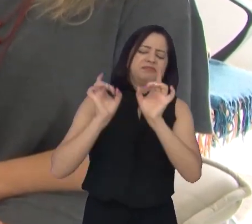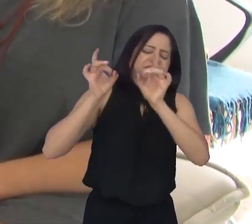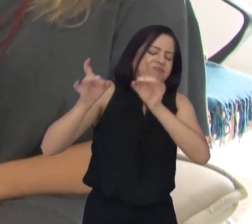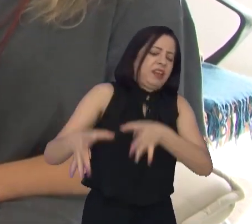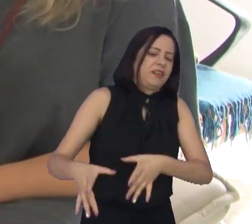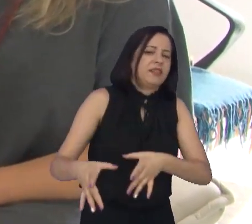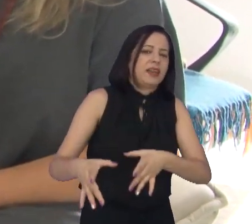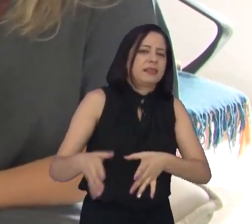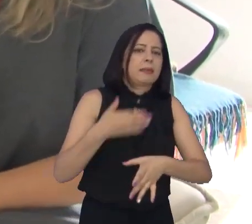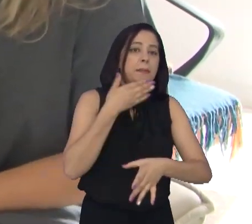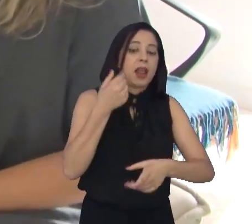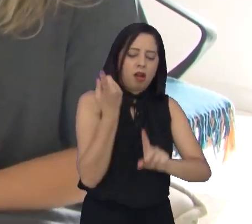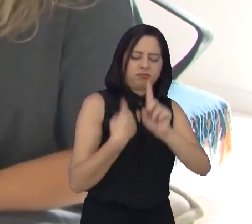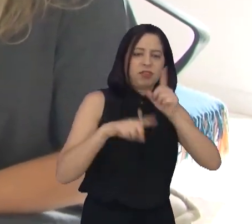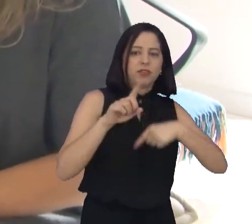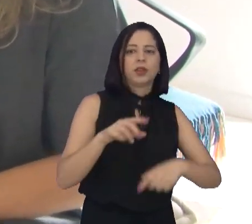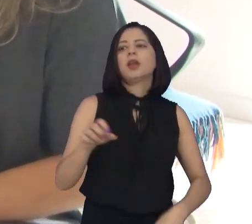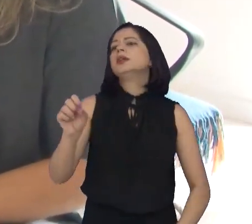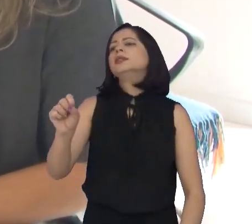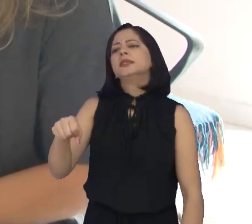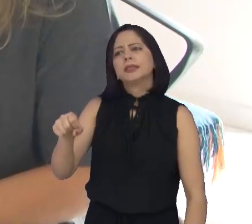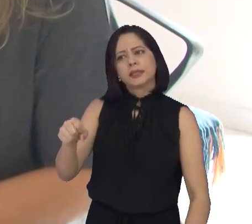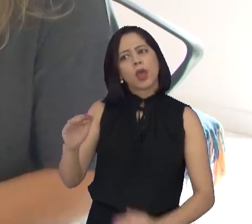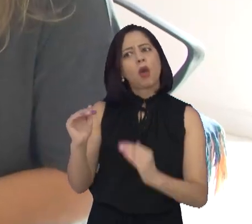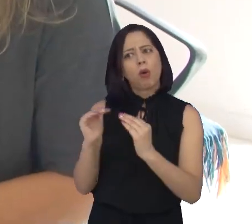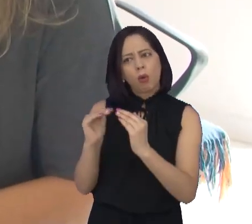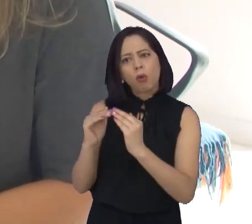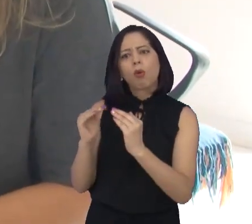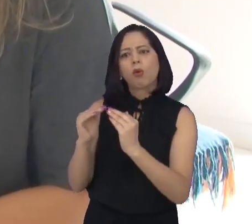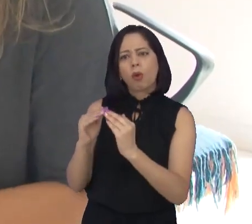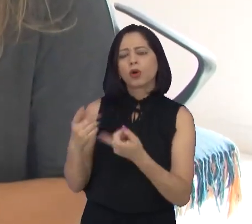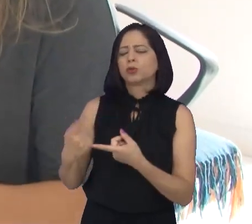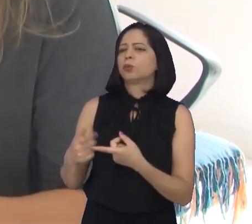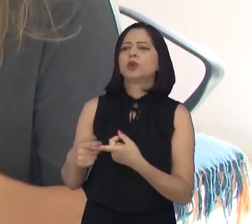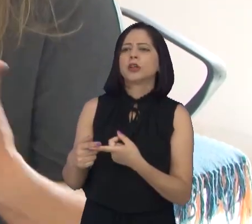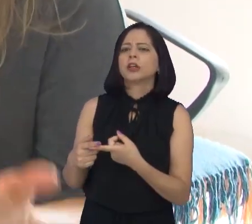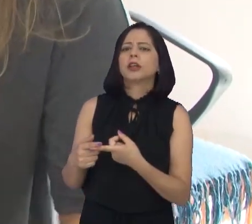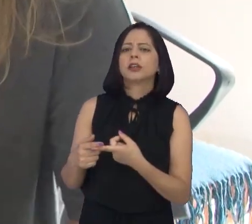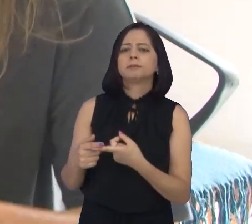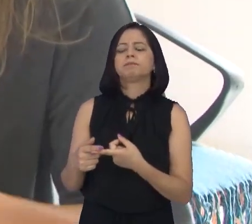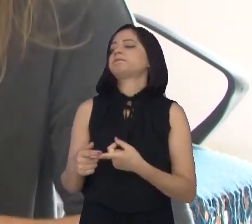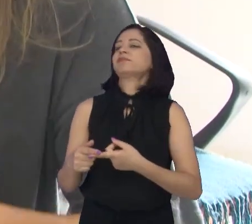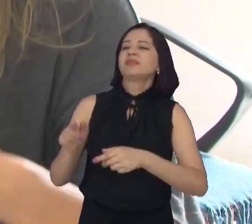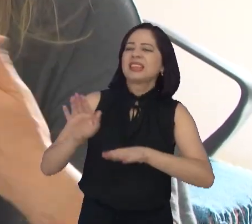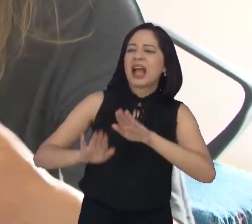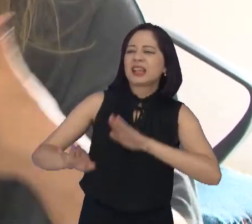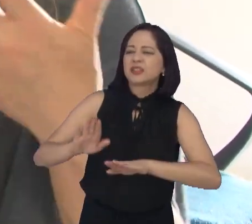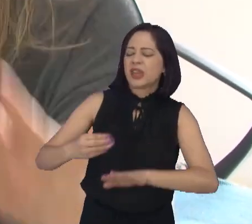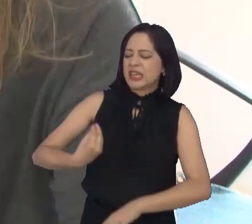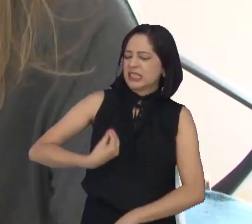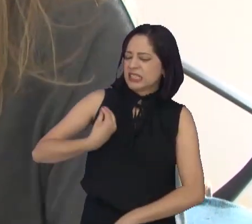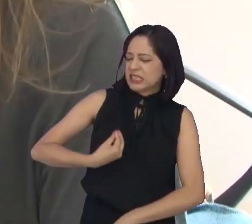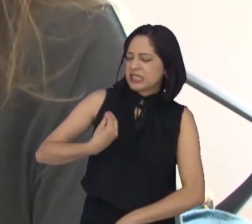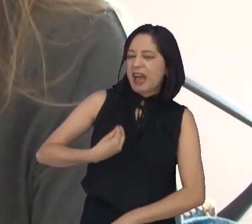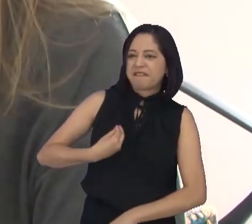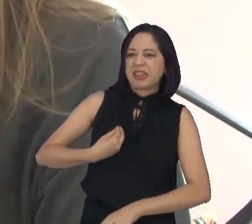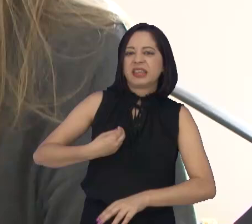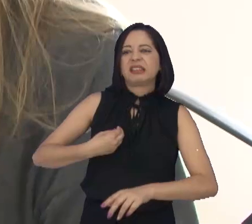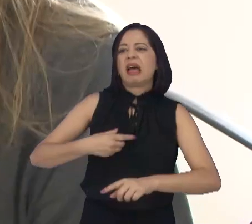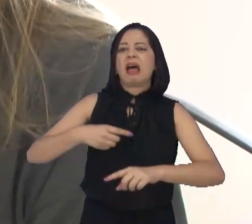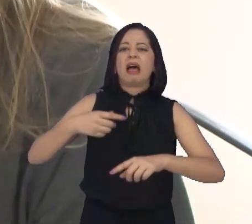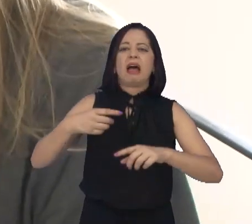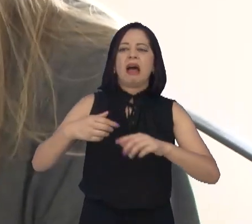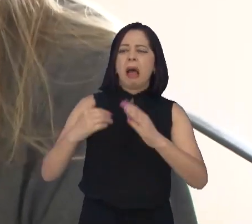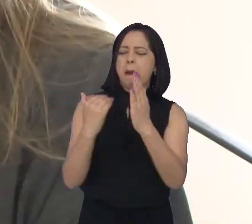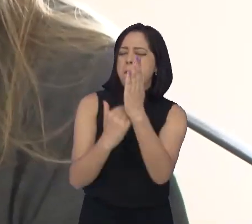essencial? Eu acho que essa frase é perfeita, é isso mesmo. Muitas vezes, e não apenas o excesso de coisas materiais, pode